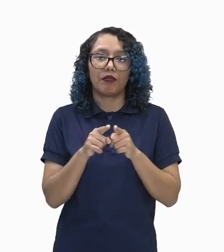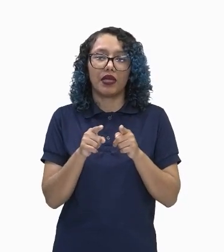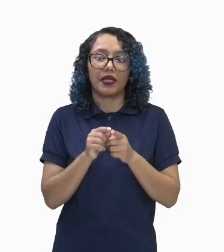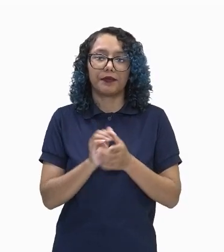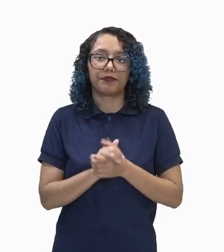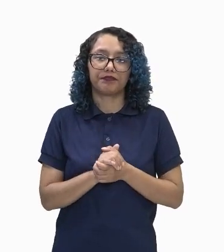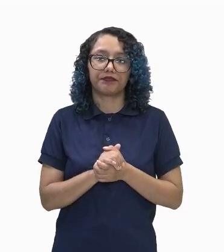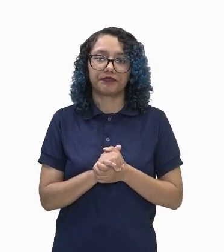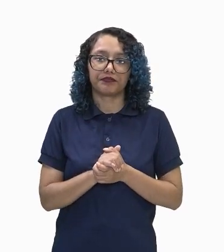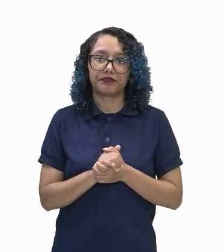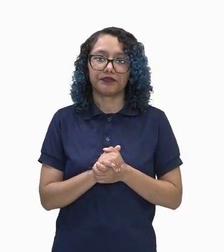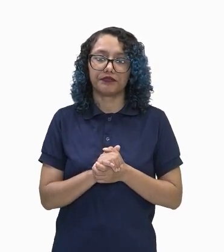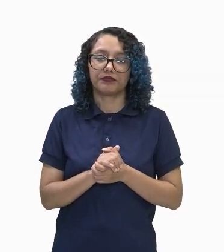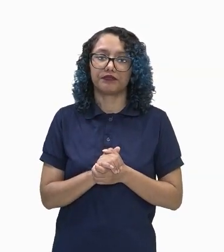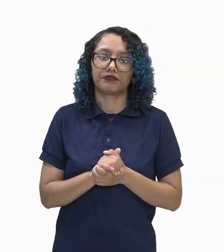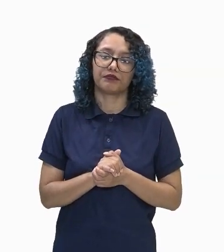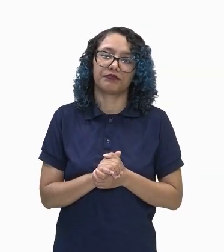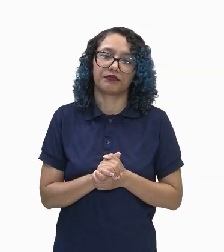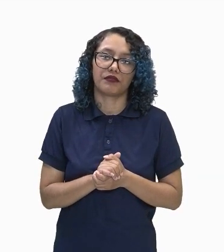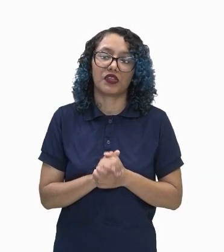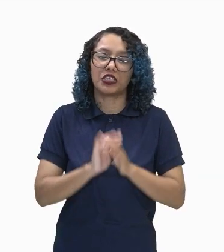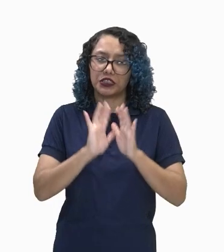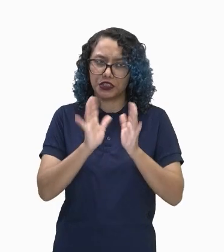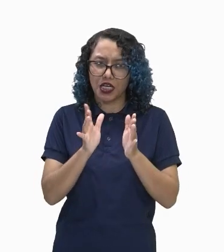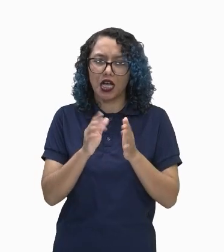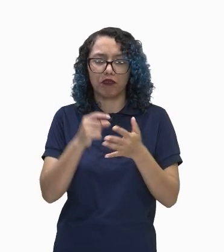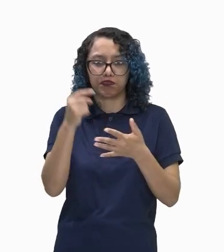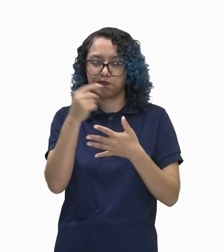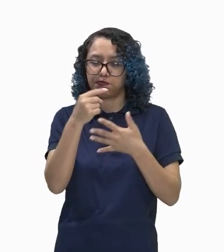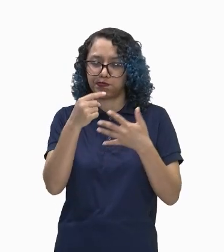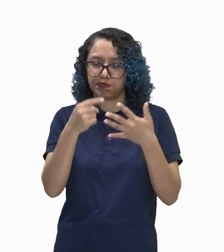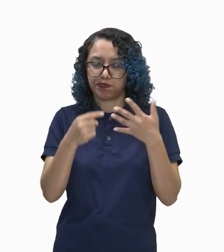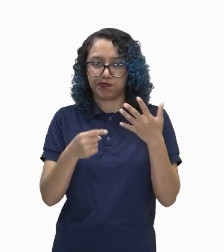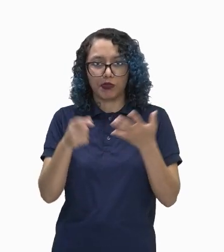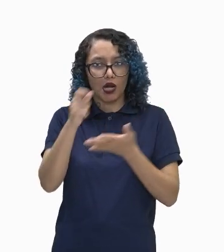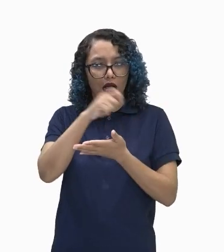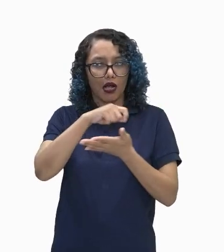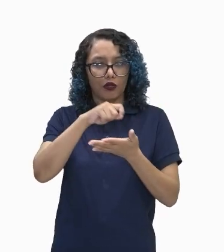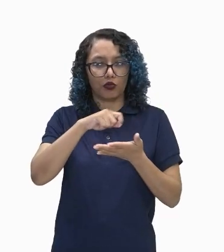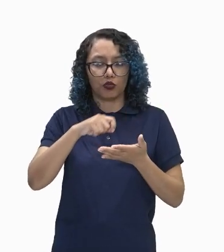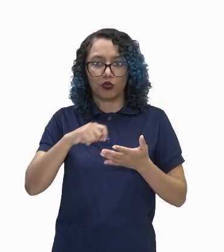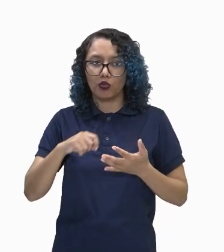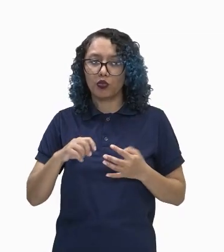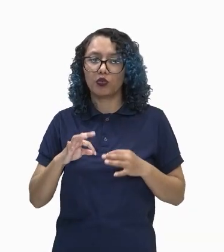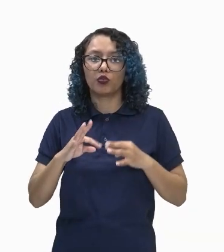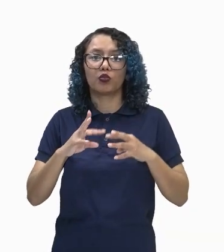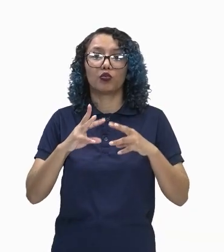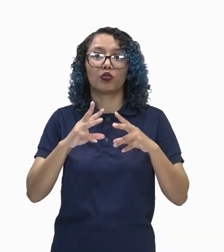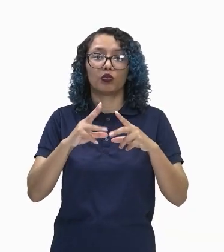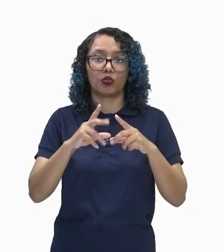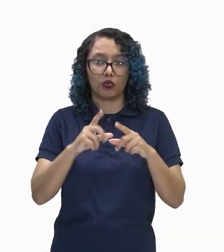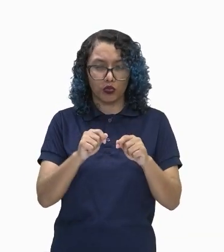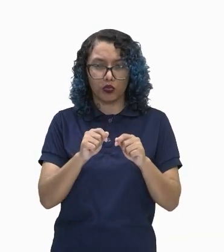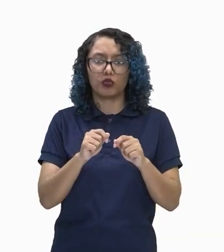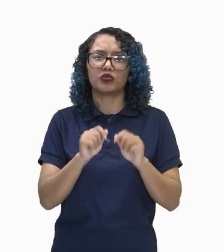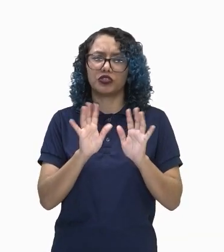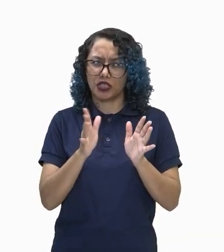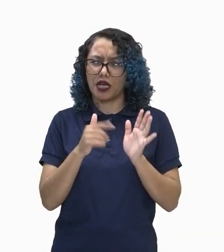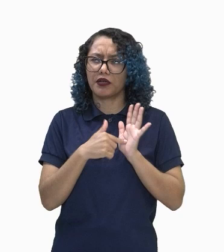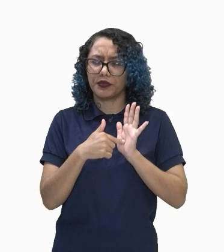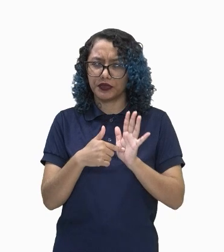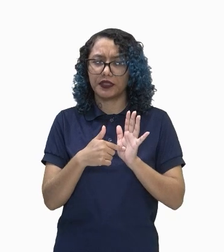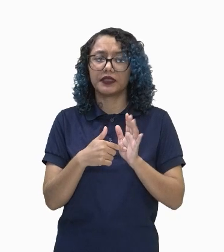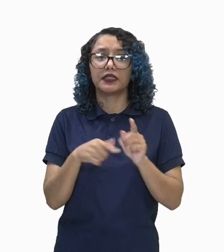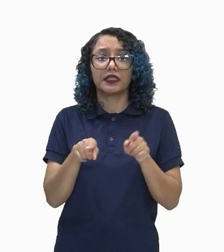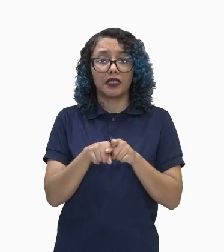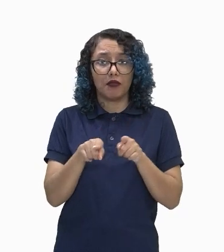de anotar e observar todos esses elementos e critérios que a gente indicou aqui, elencou aqui, os pontos